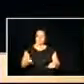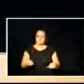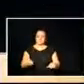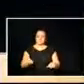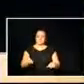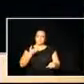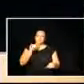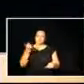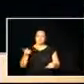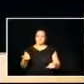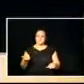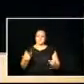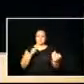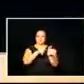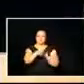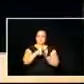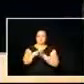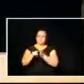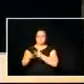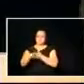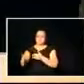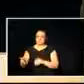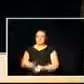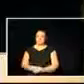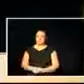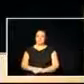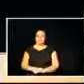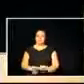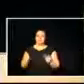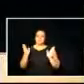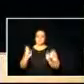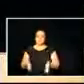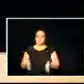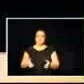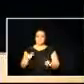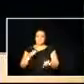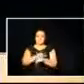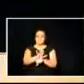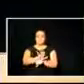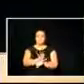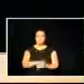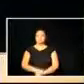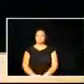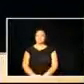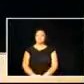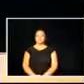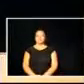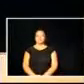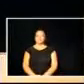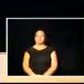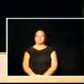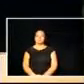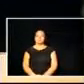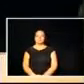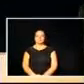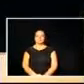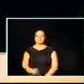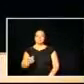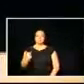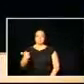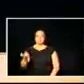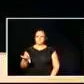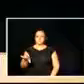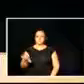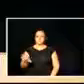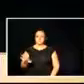corretamente. E é isso que está faltando. Acho que esse diálogo com o executivo não entendeu até agora. Só falta ele fazer a parte. Então, aqui nós